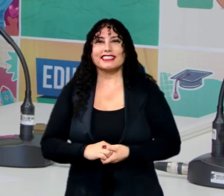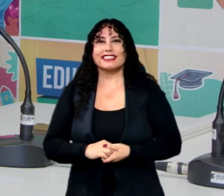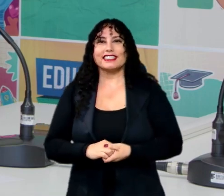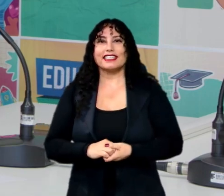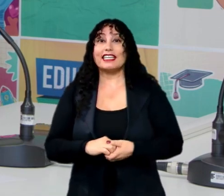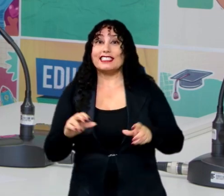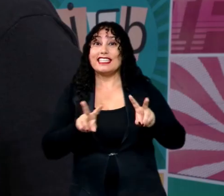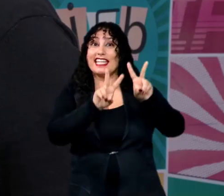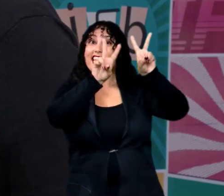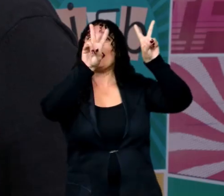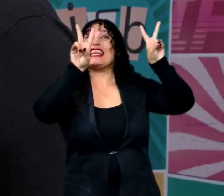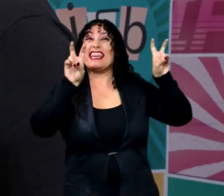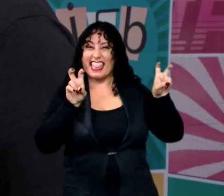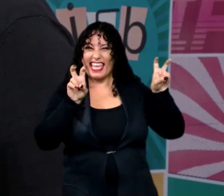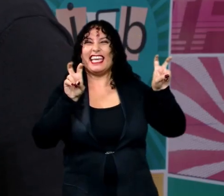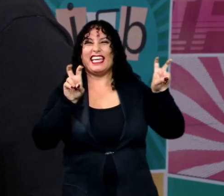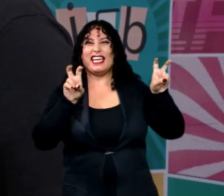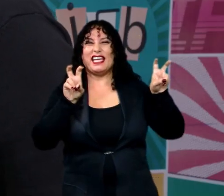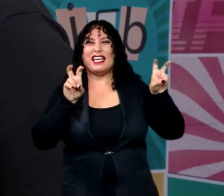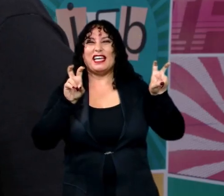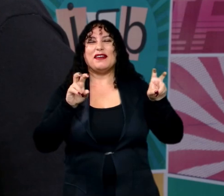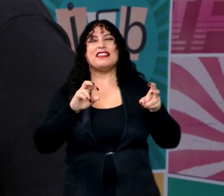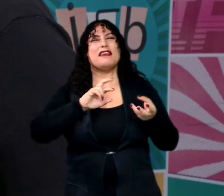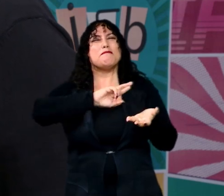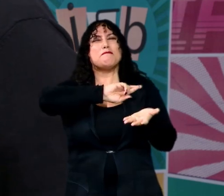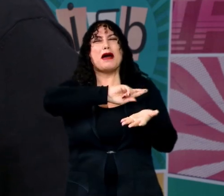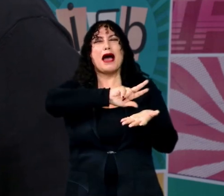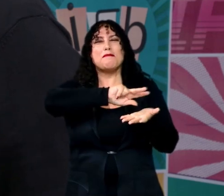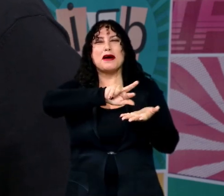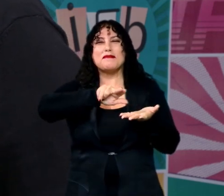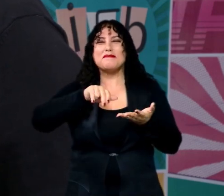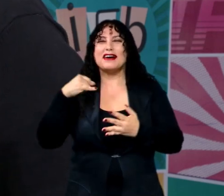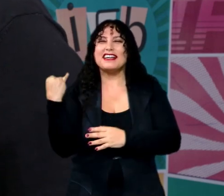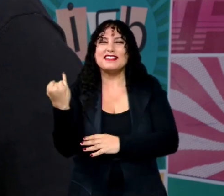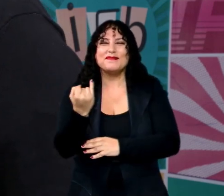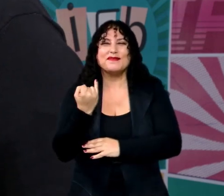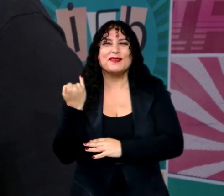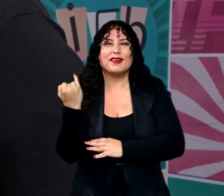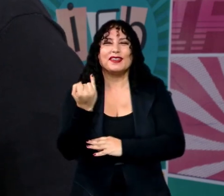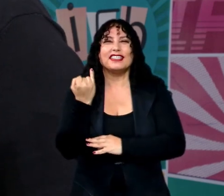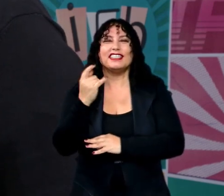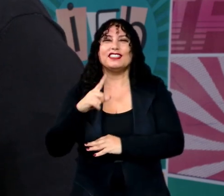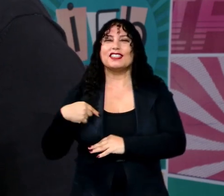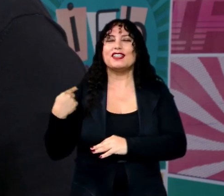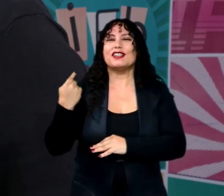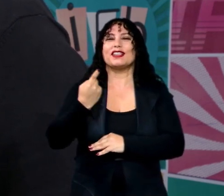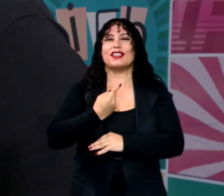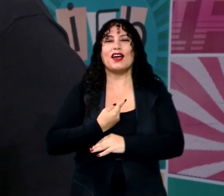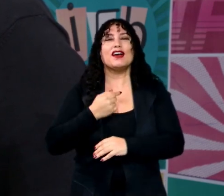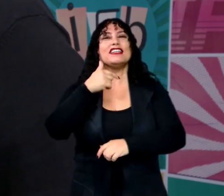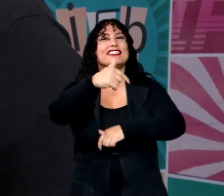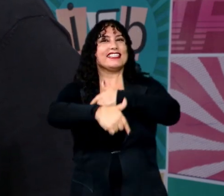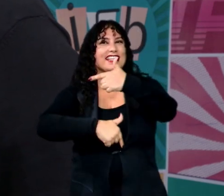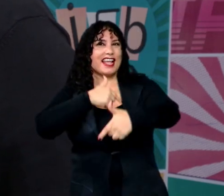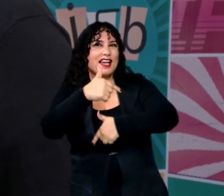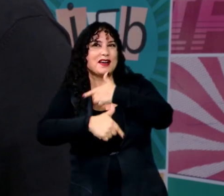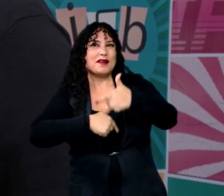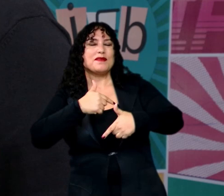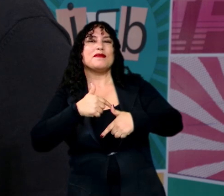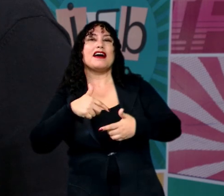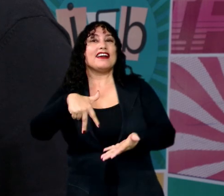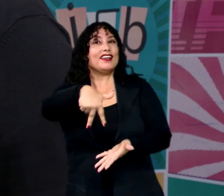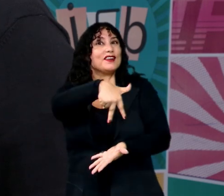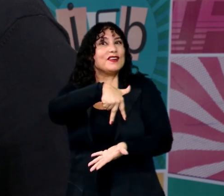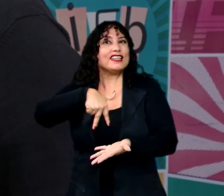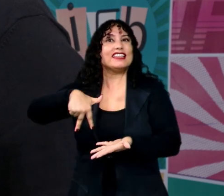Esse tema já traz um monte de questões aí importantes e que a gente que trabalha com